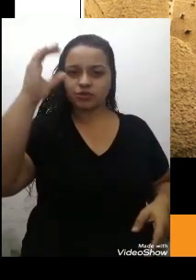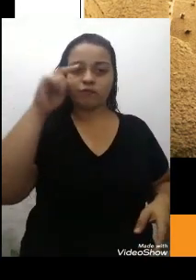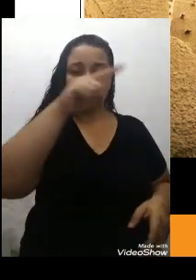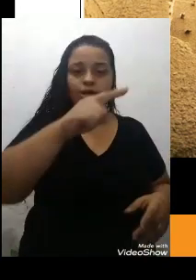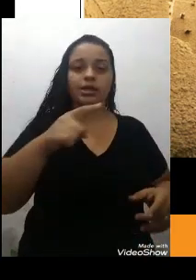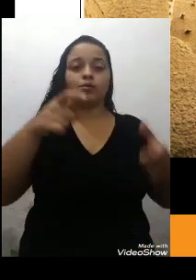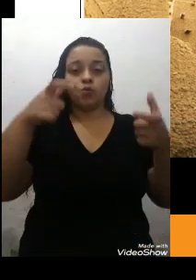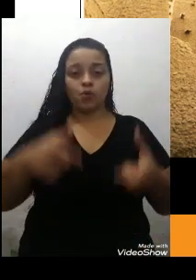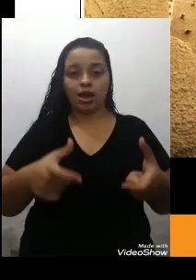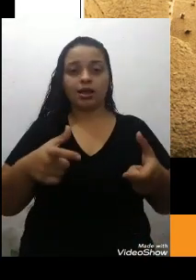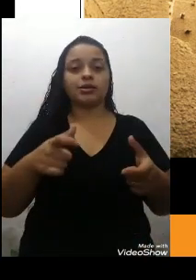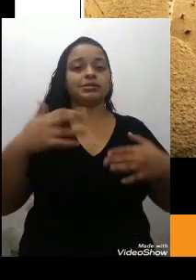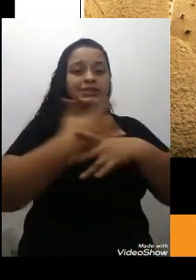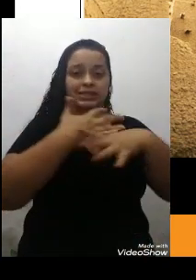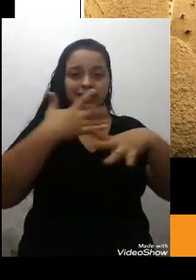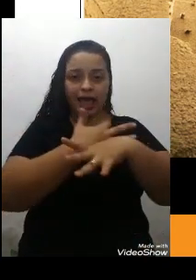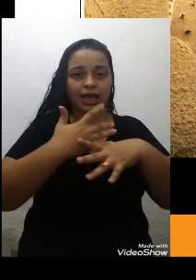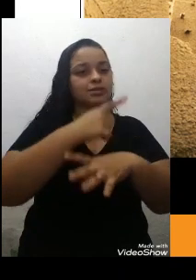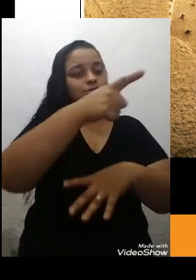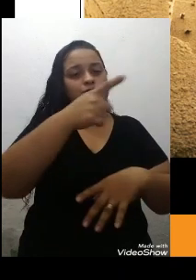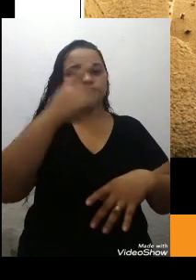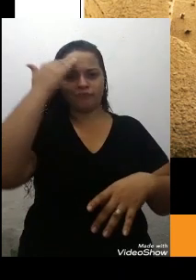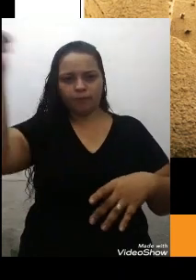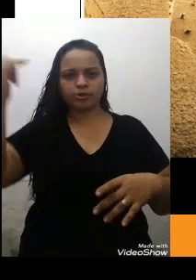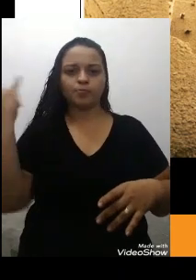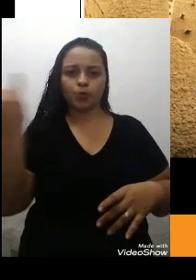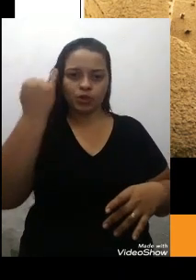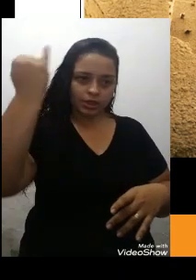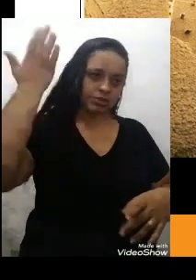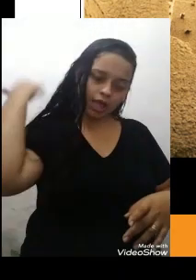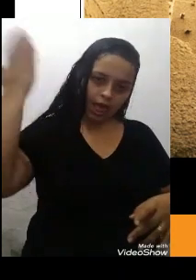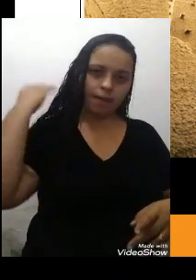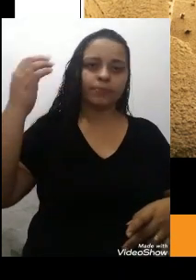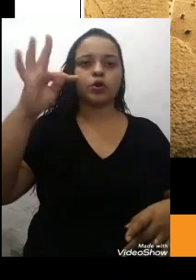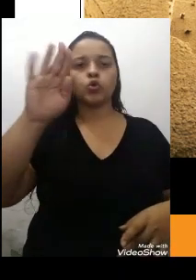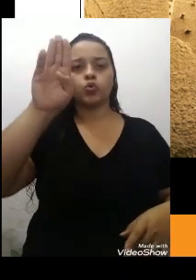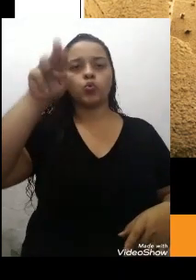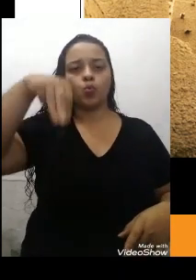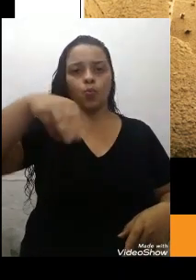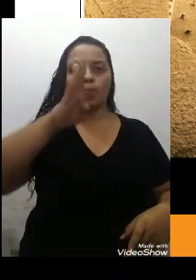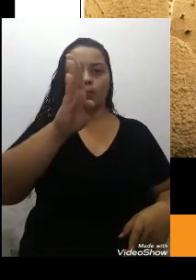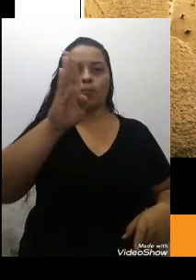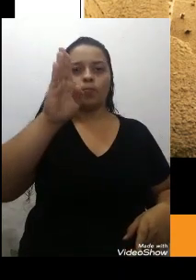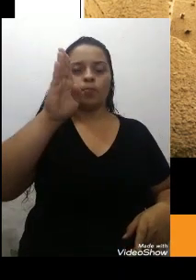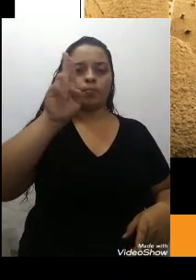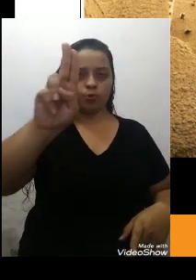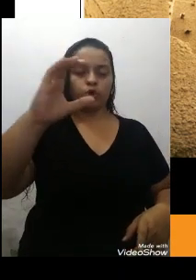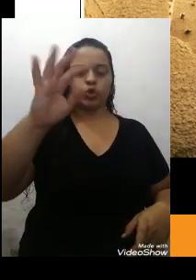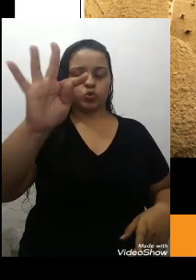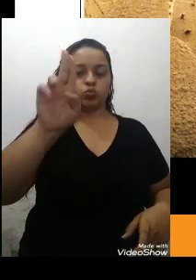de produção de saber e de ciência, que é a cidade de Tombouctou, né? Isso, gente, a gente está